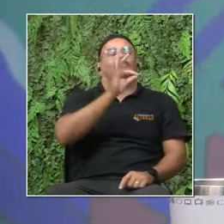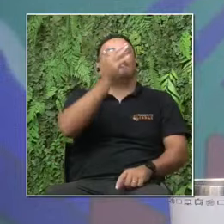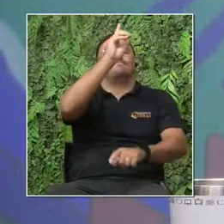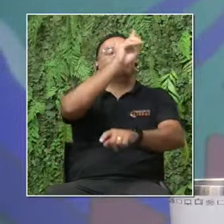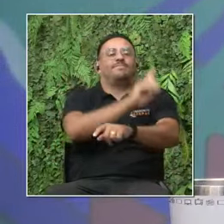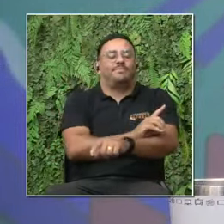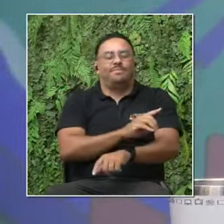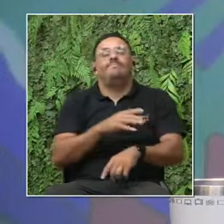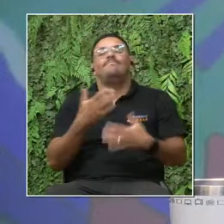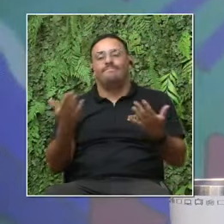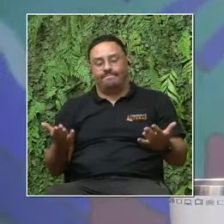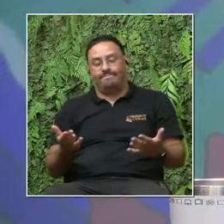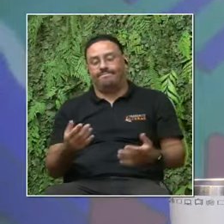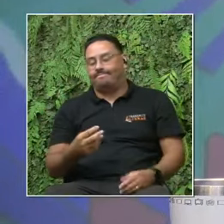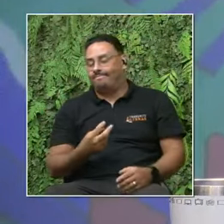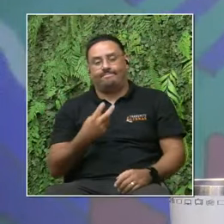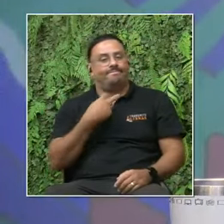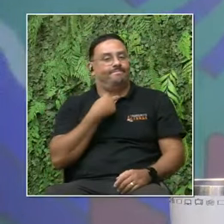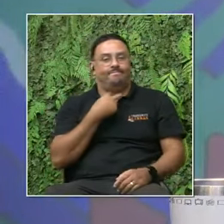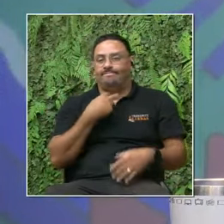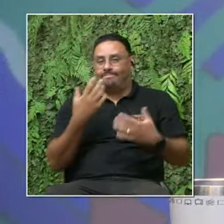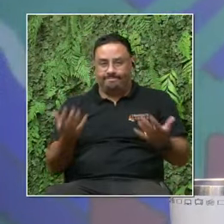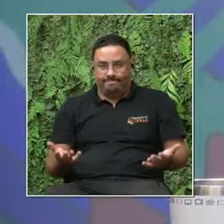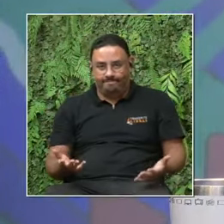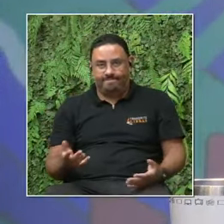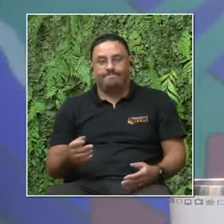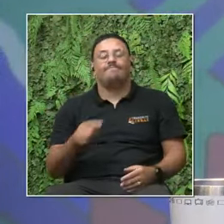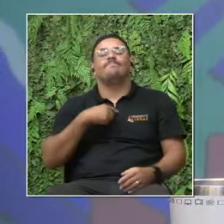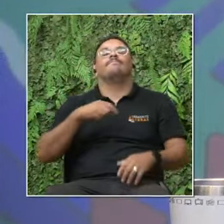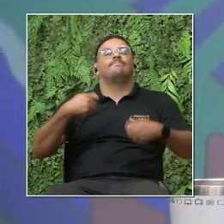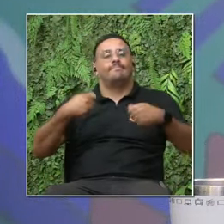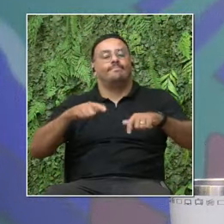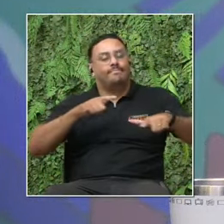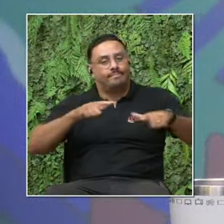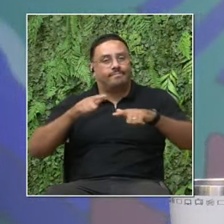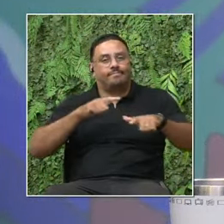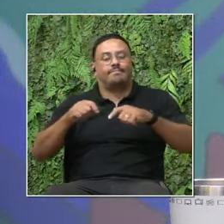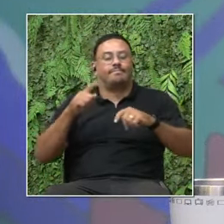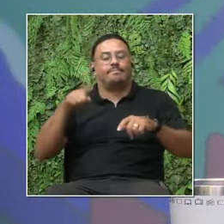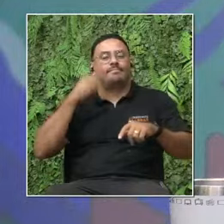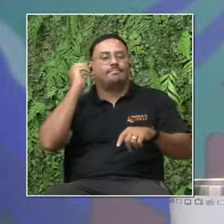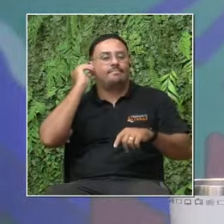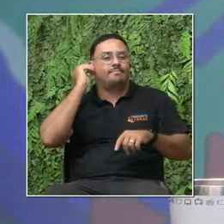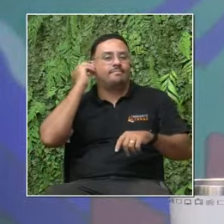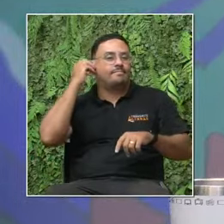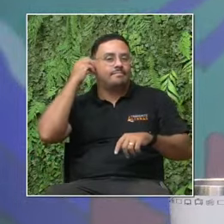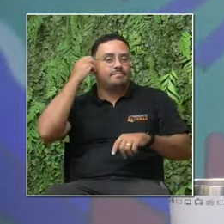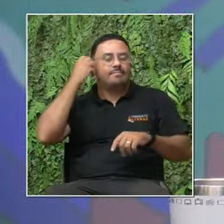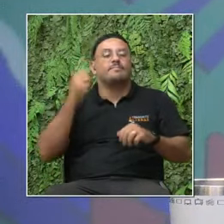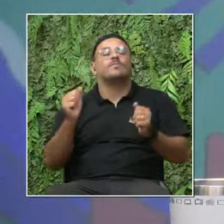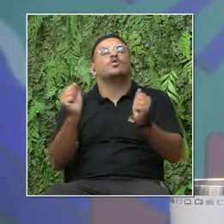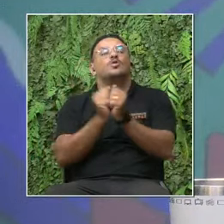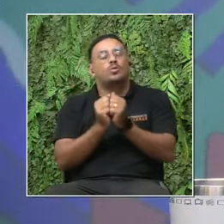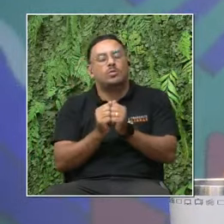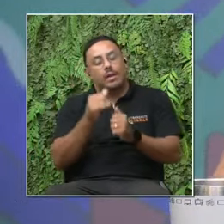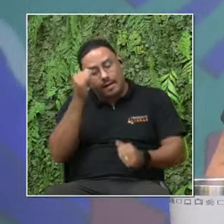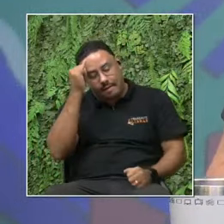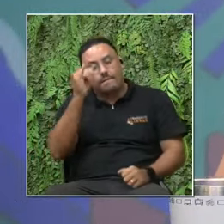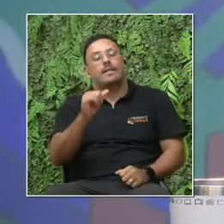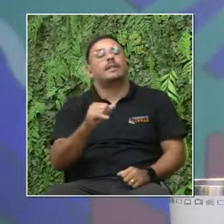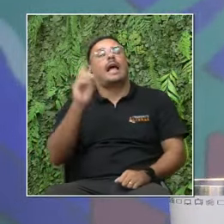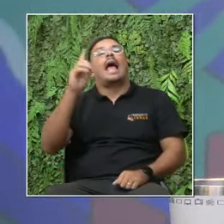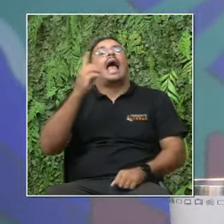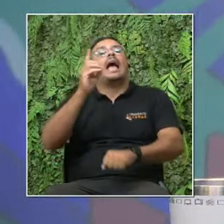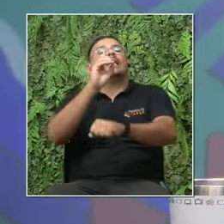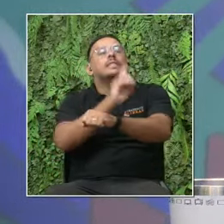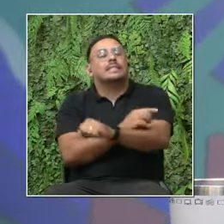dá hein não dá vamos trabalhar todos juntos contra deng faça sua parte